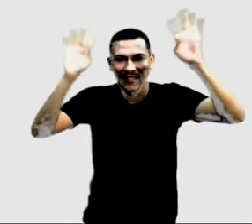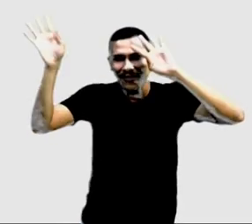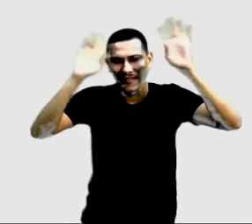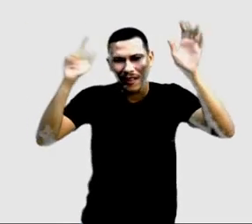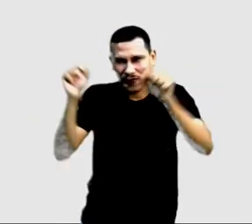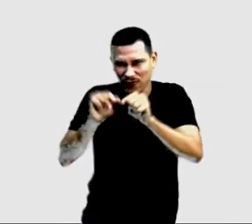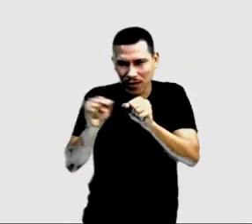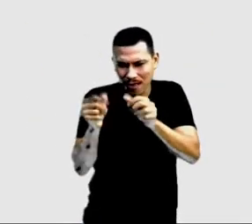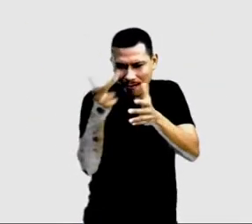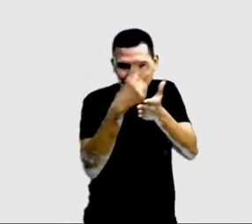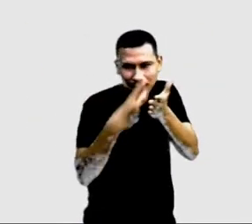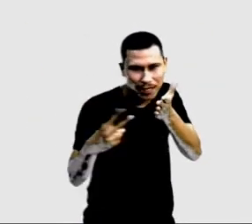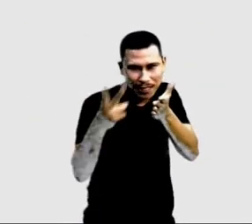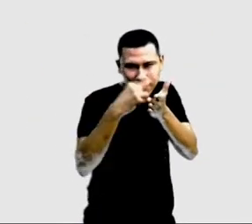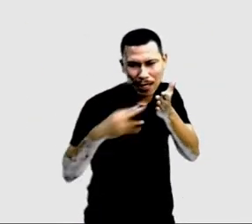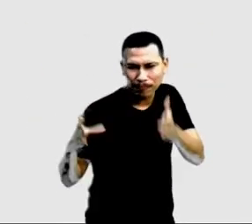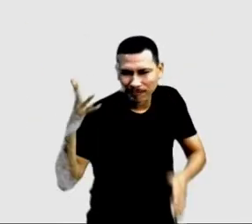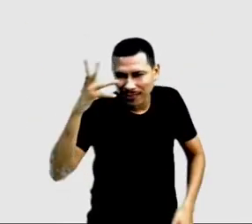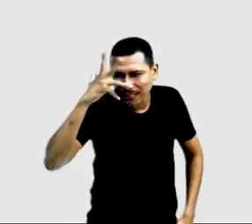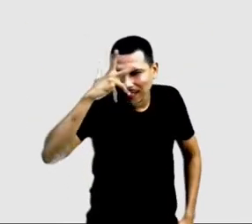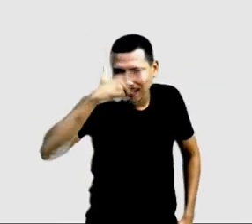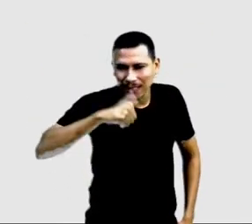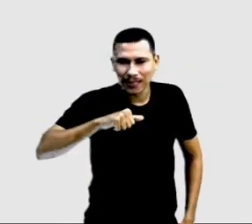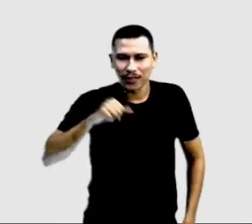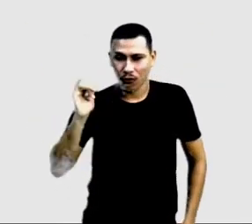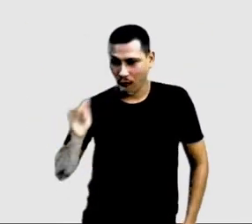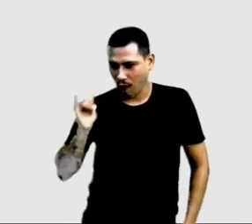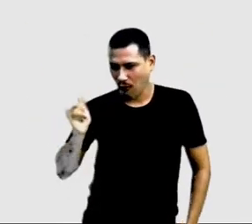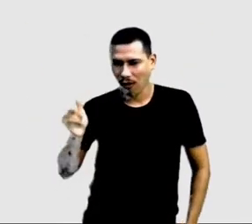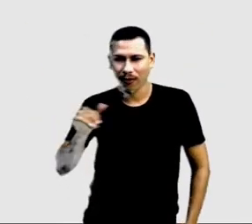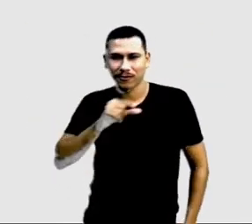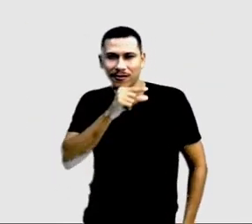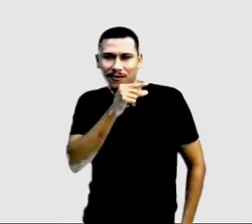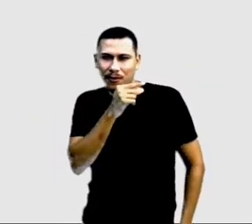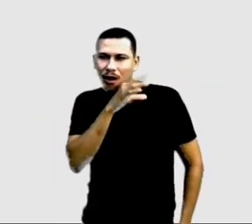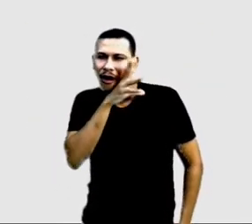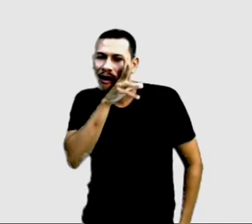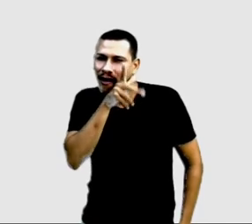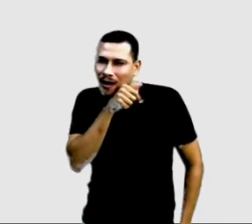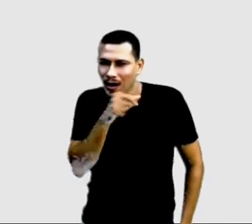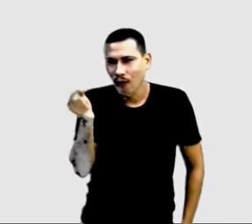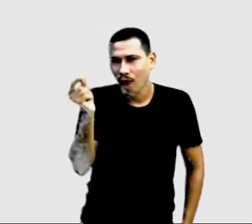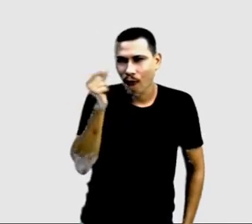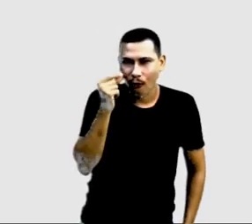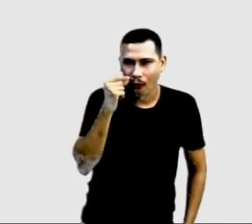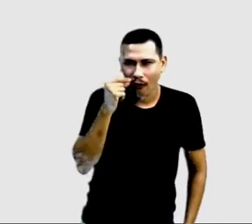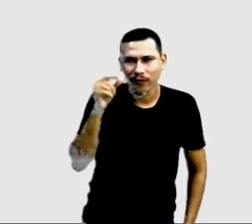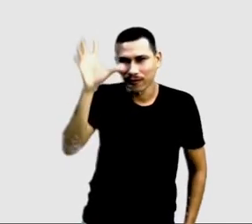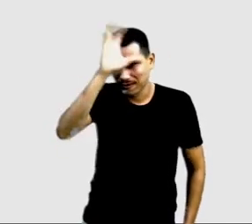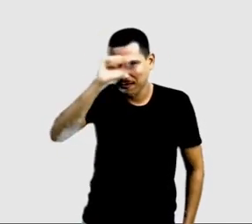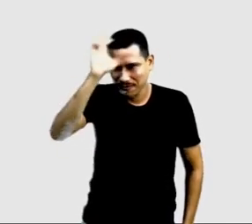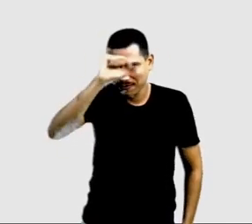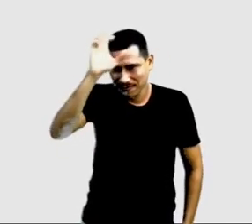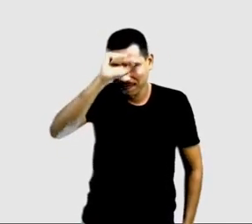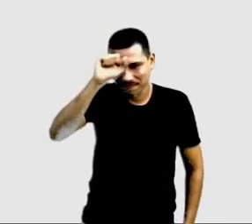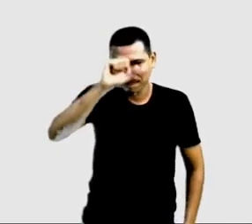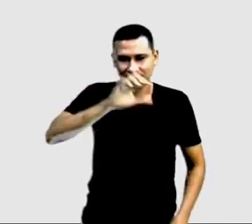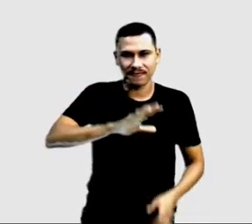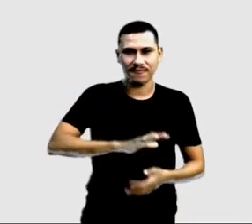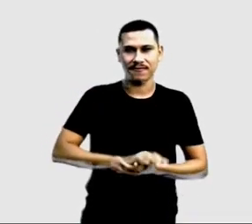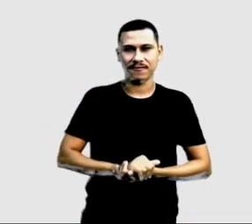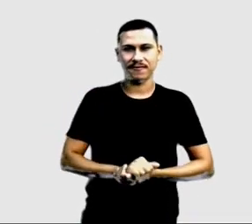e faça um desenho da fábula que acabamos de ouvir, o